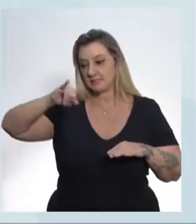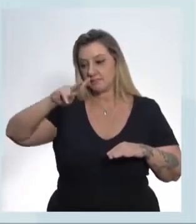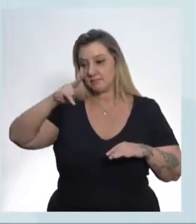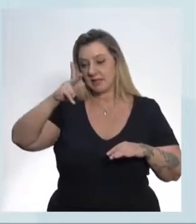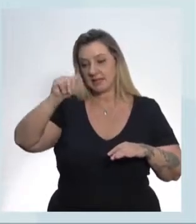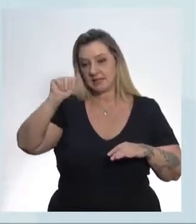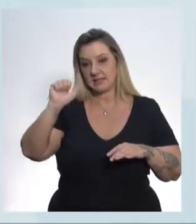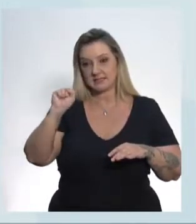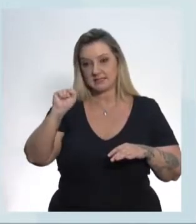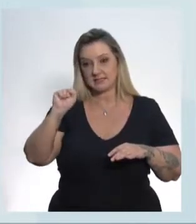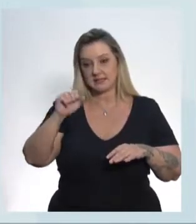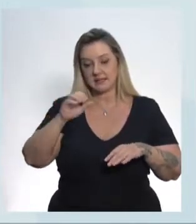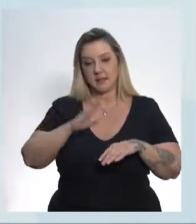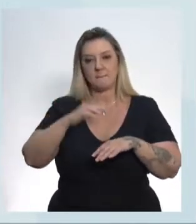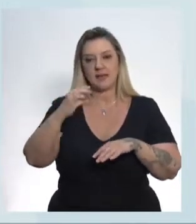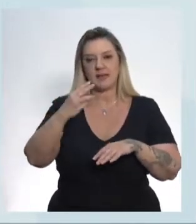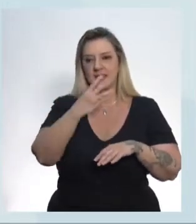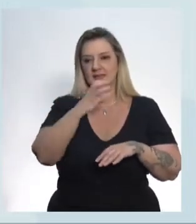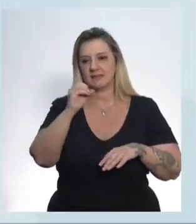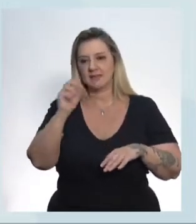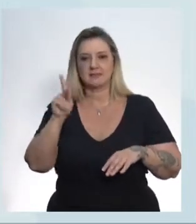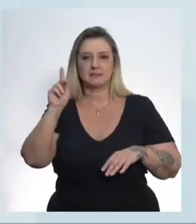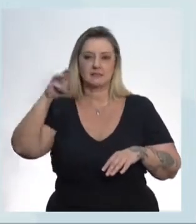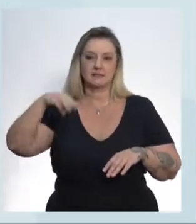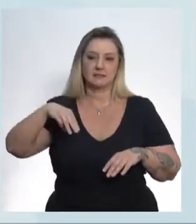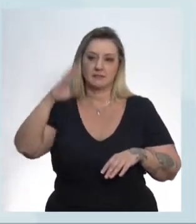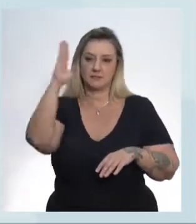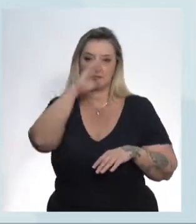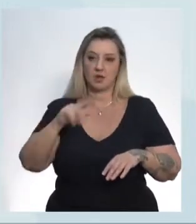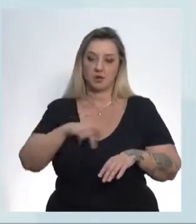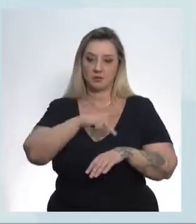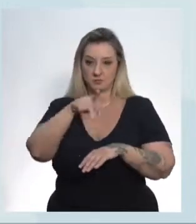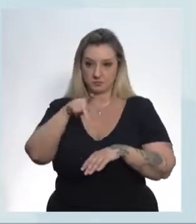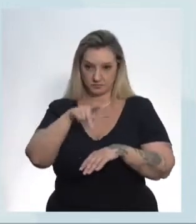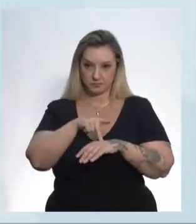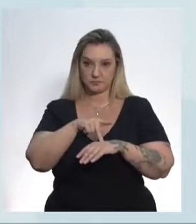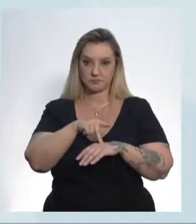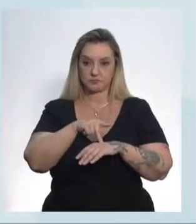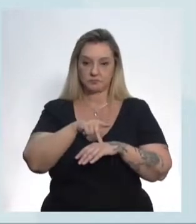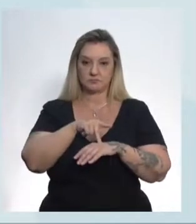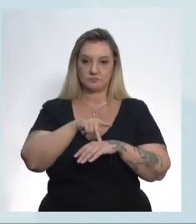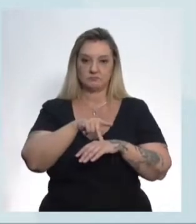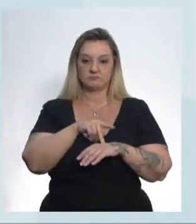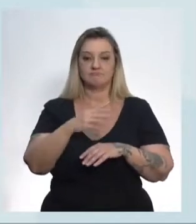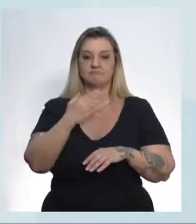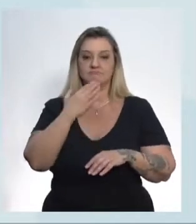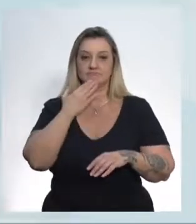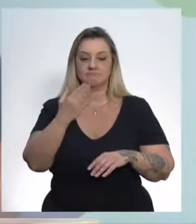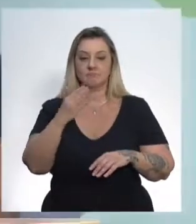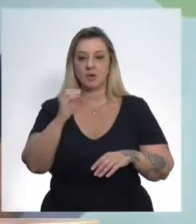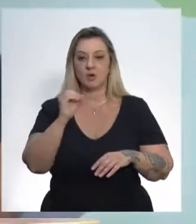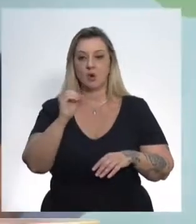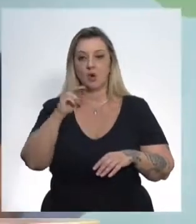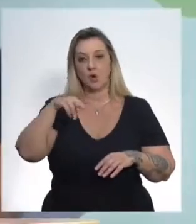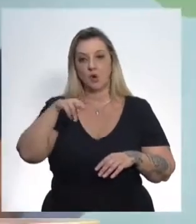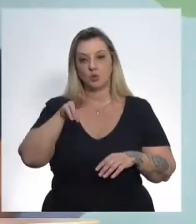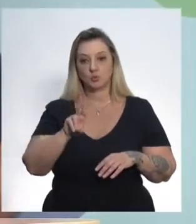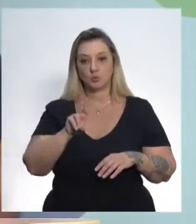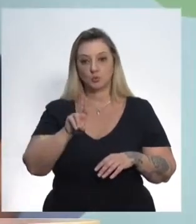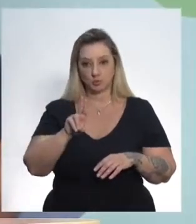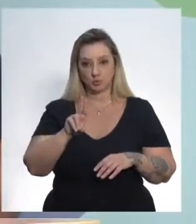mais de 300 quilômetros. E o Brasil e outros países, eles solicitaram à ONU que